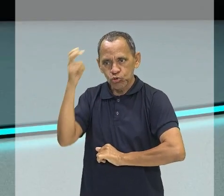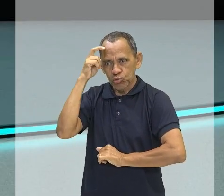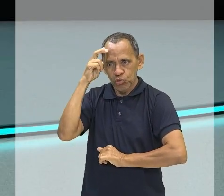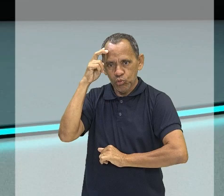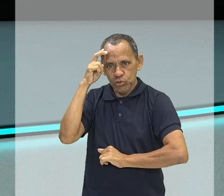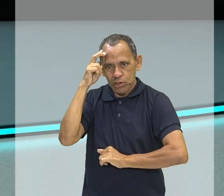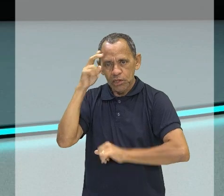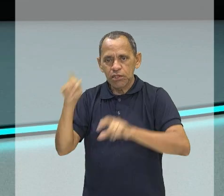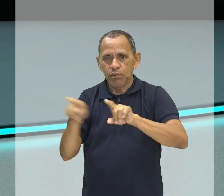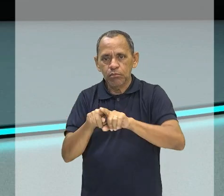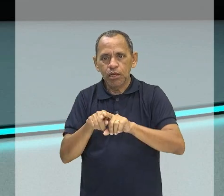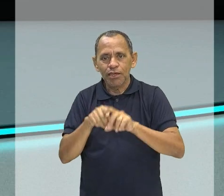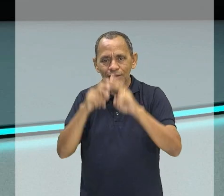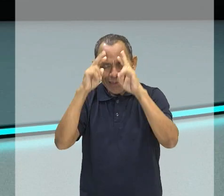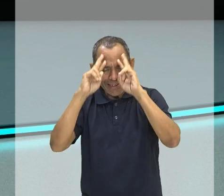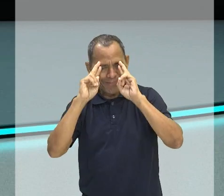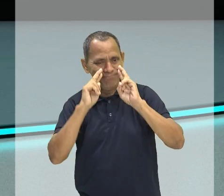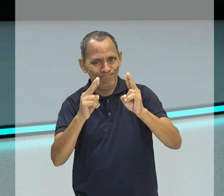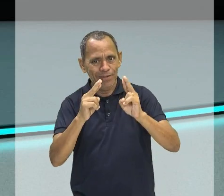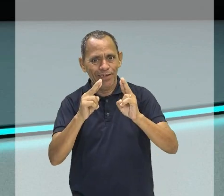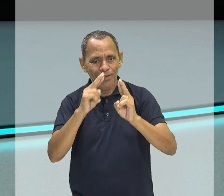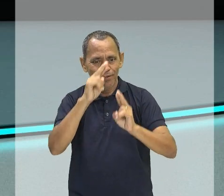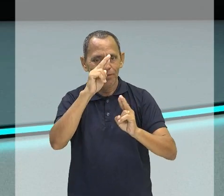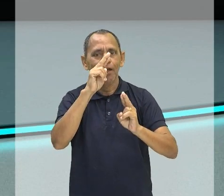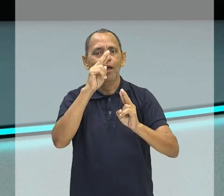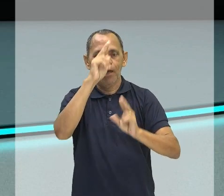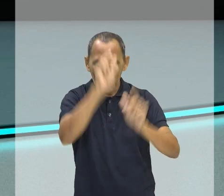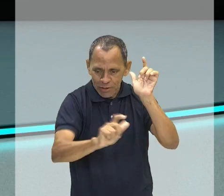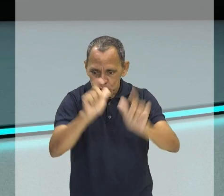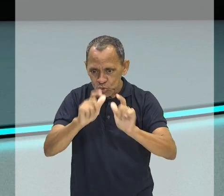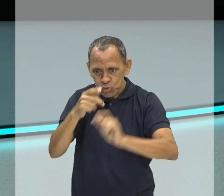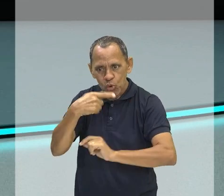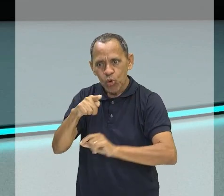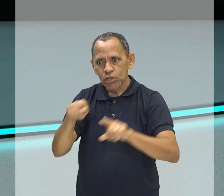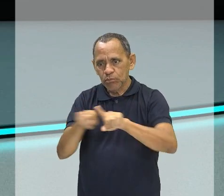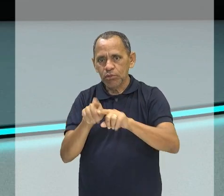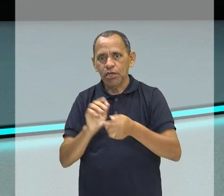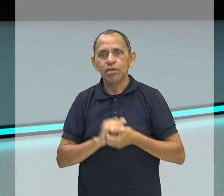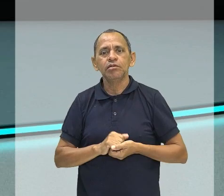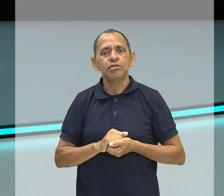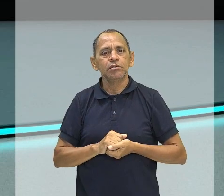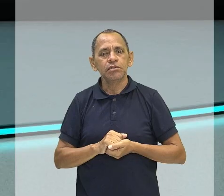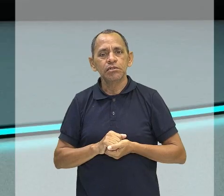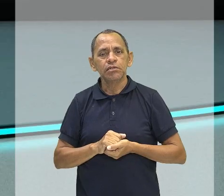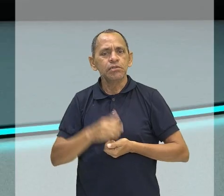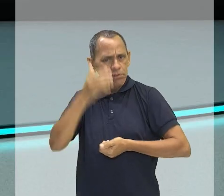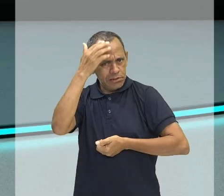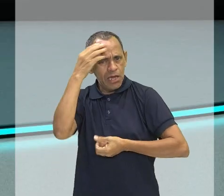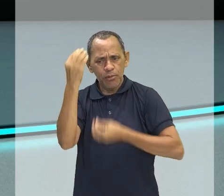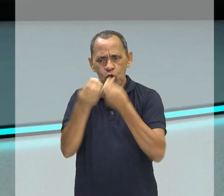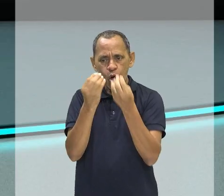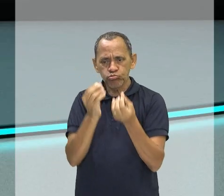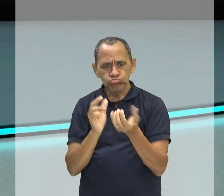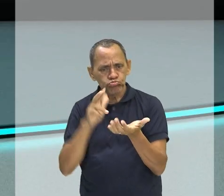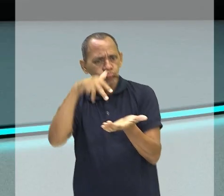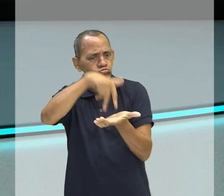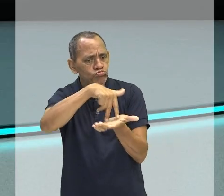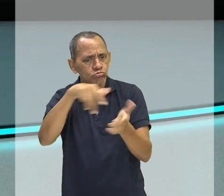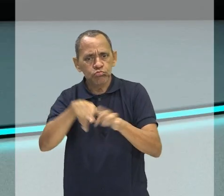respeita o seu oponente, que sabe a hora de se posicionar, né, na hora de utilizar todas